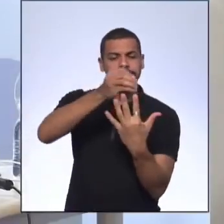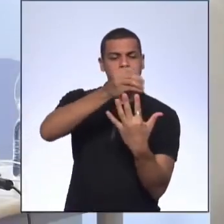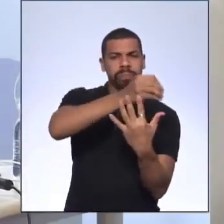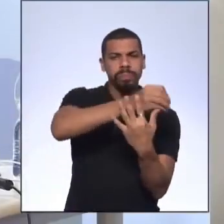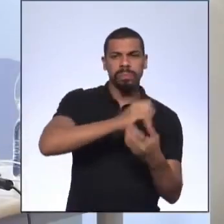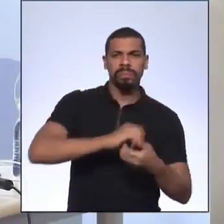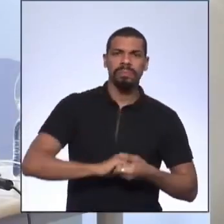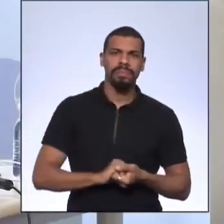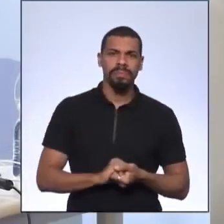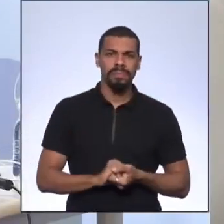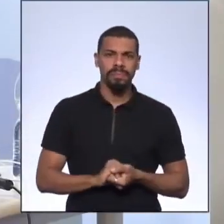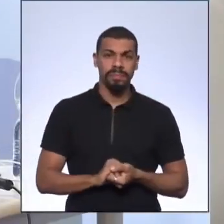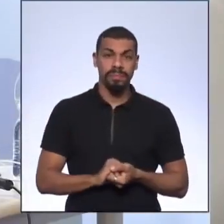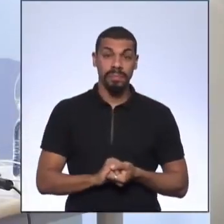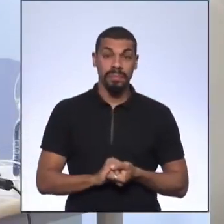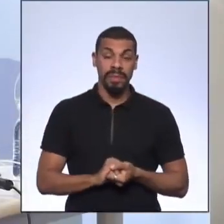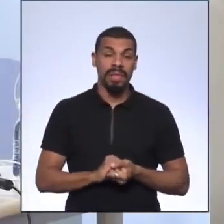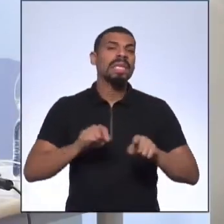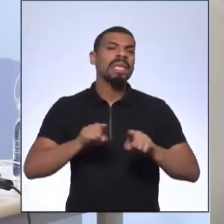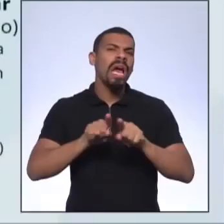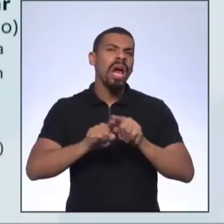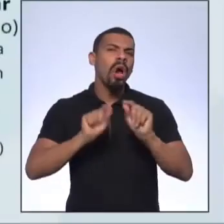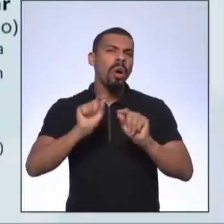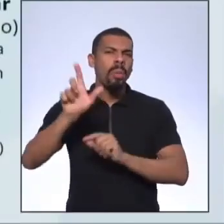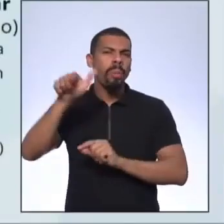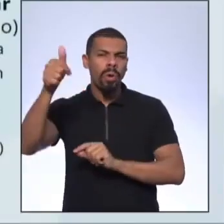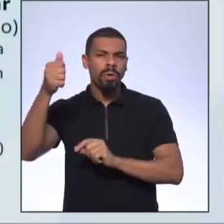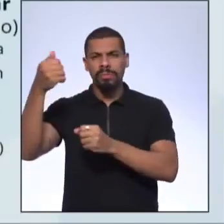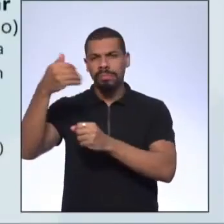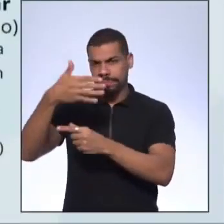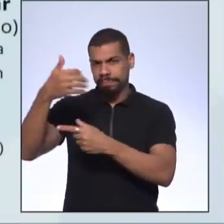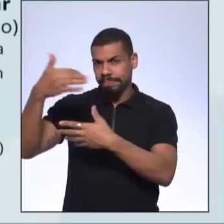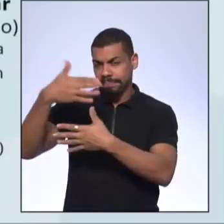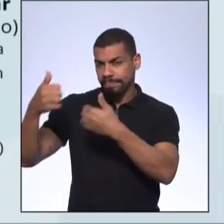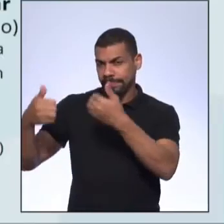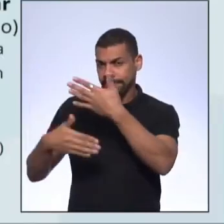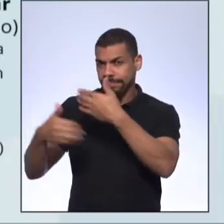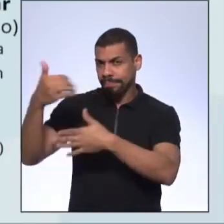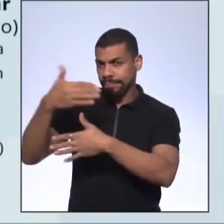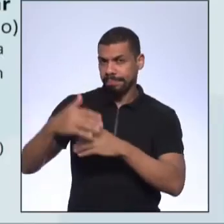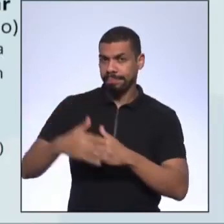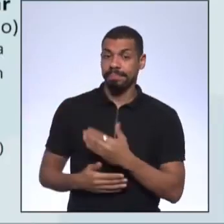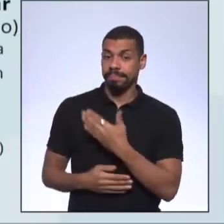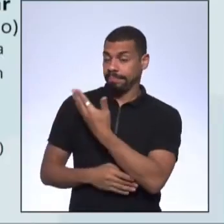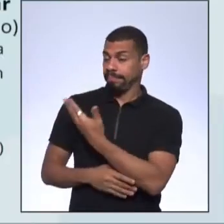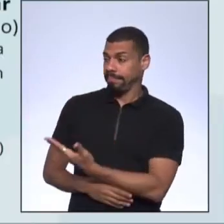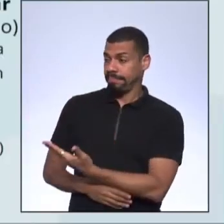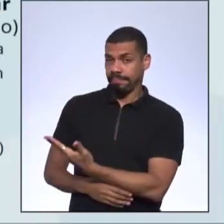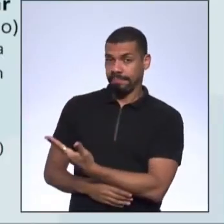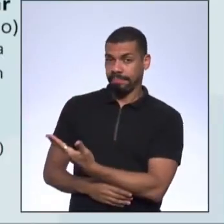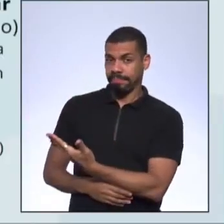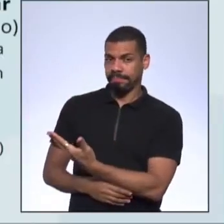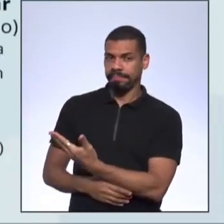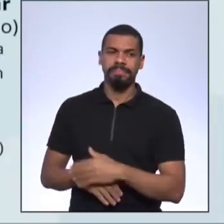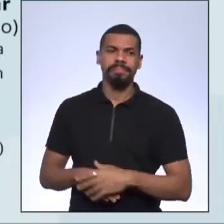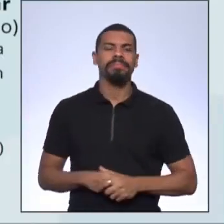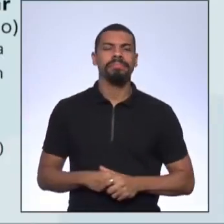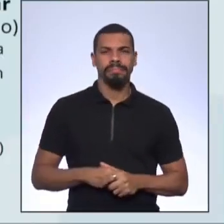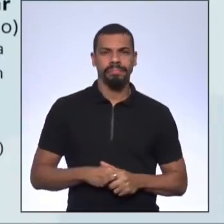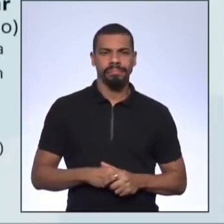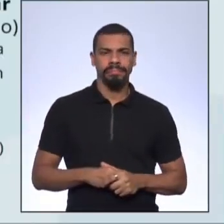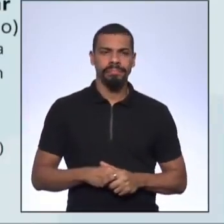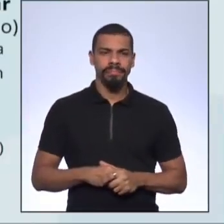na frente. Então, se a gente partir para o próximo slide, aqui a gente tem a estrutura celular de uma bactéria. Tá?